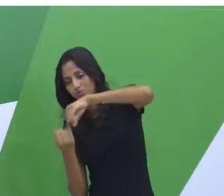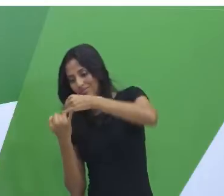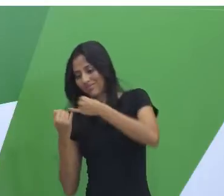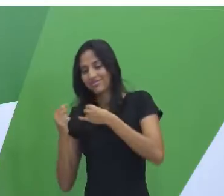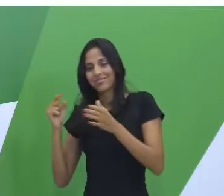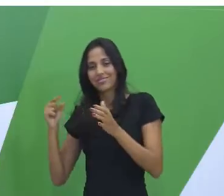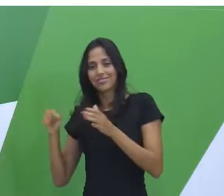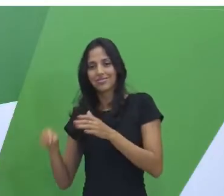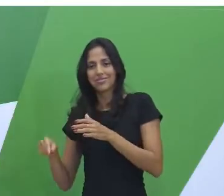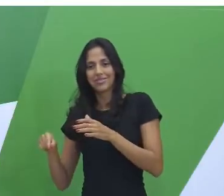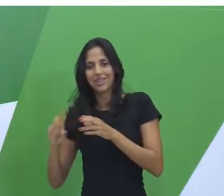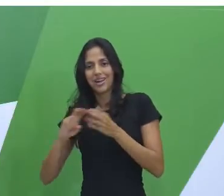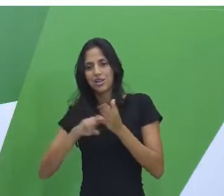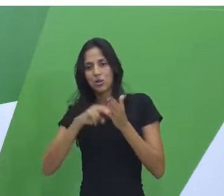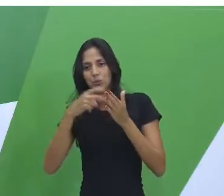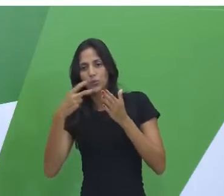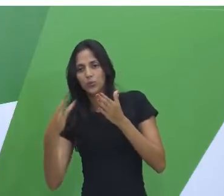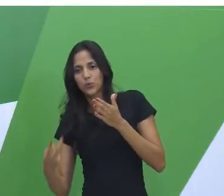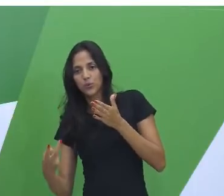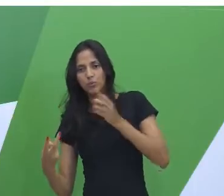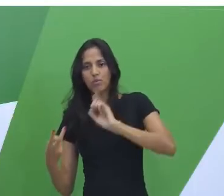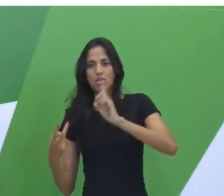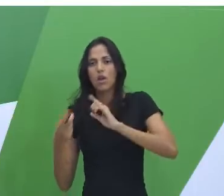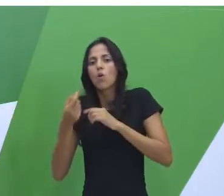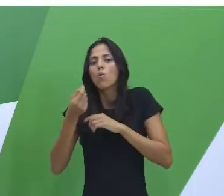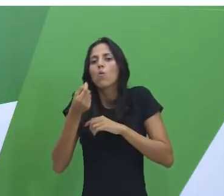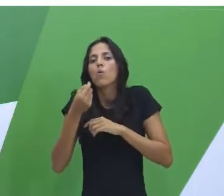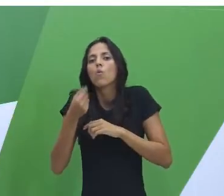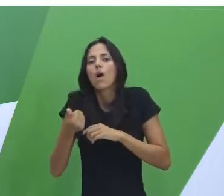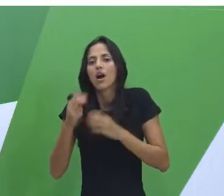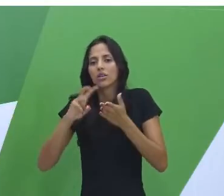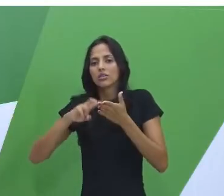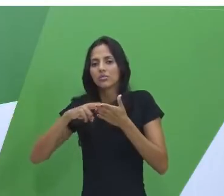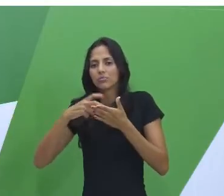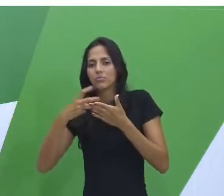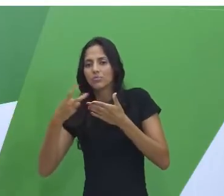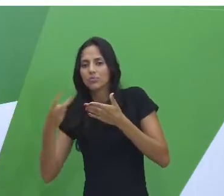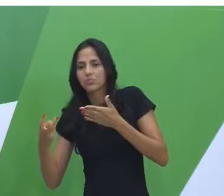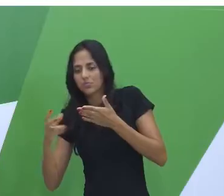coisa legal. Quando eles diminuem a inclinação quase tocando a pista,